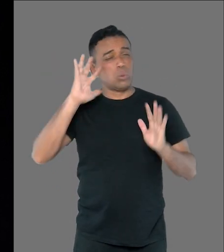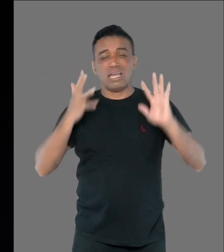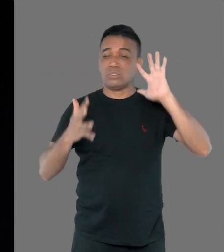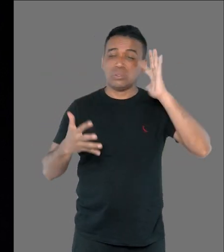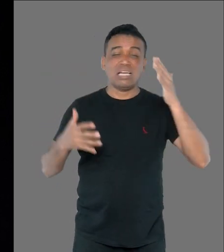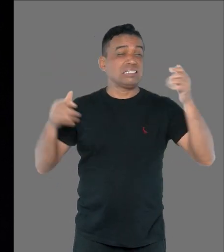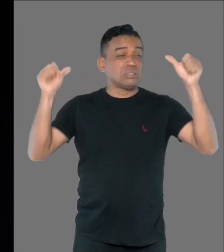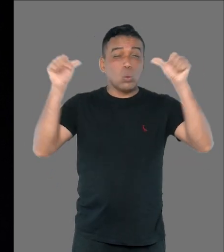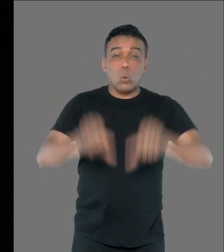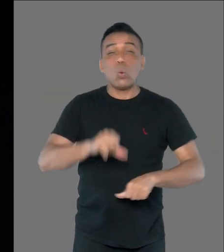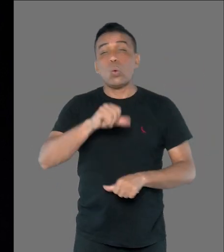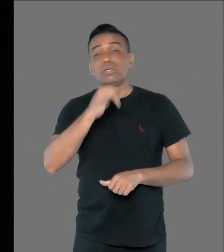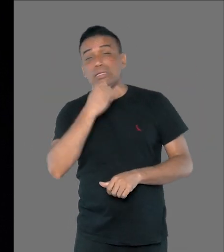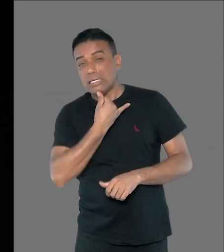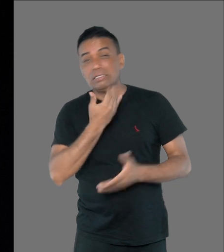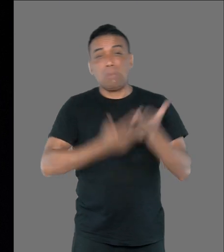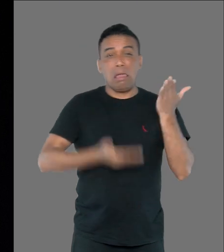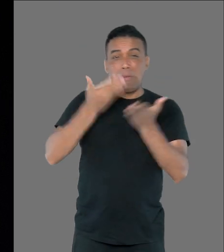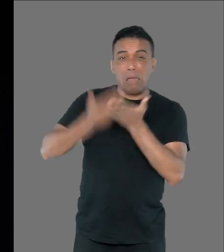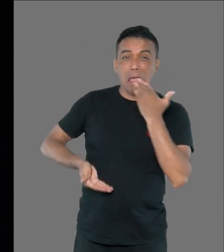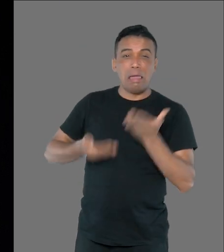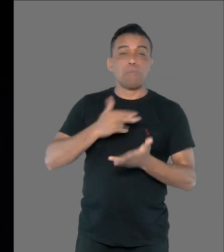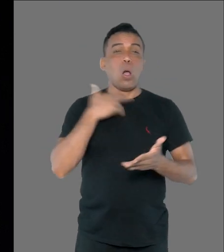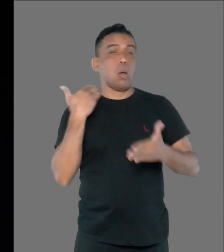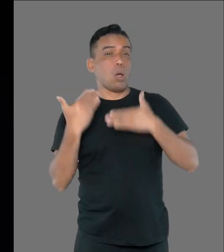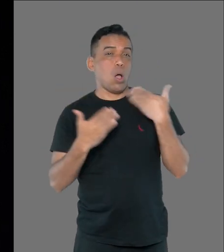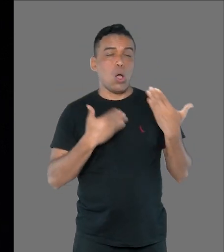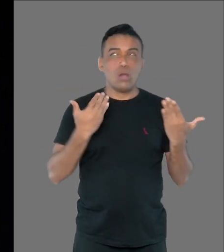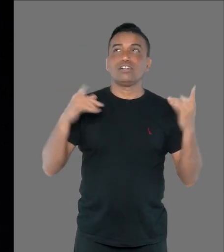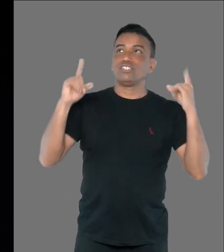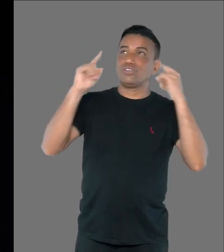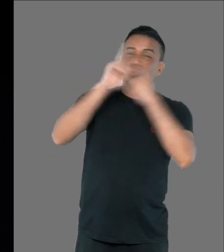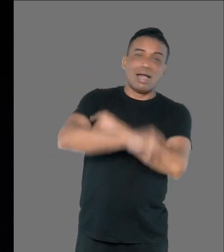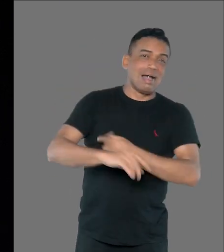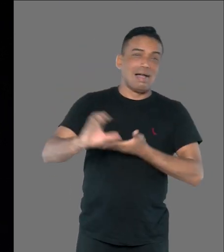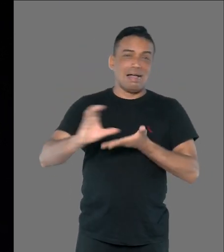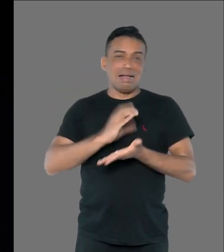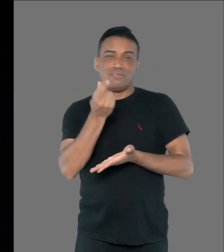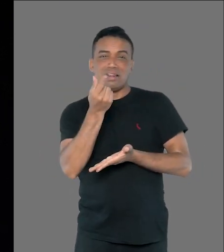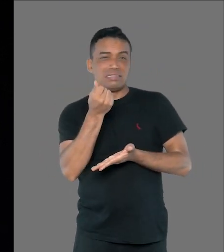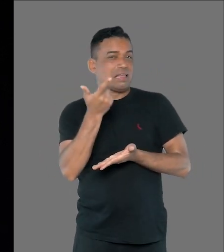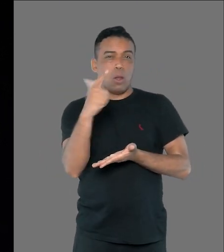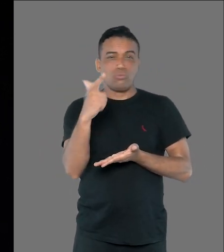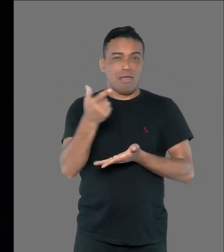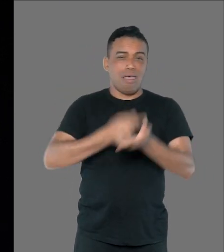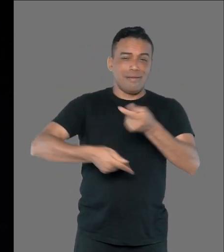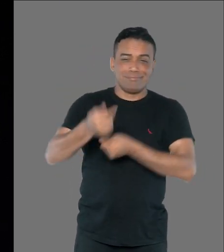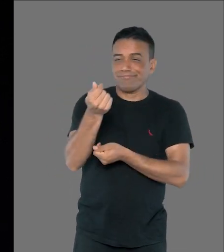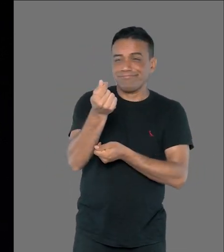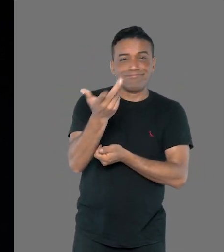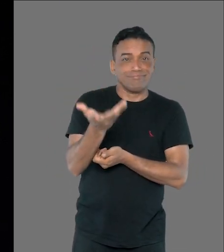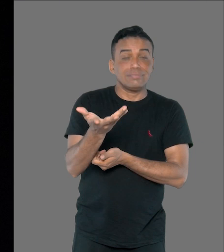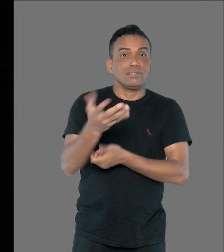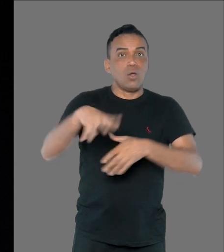tão triste, de tantas perdas, de tanta dificuldade financeira, eles têm muita dificuldade financeira.